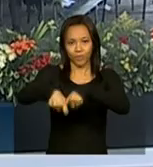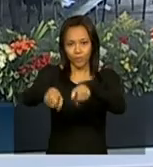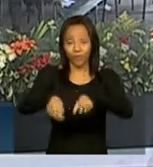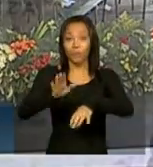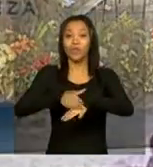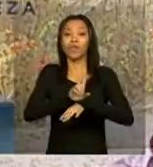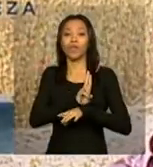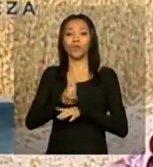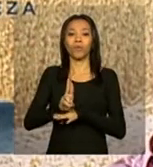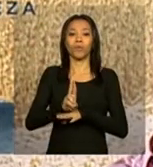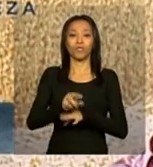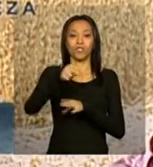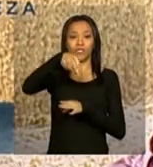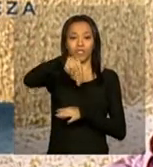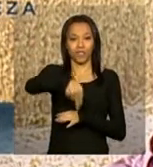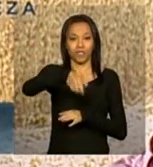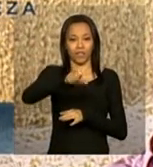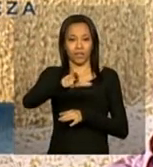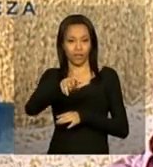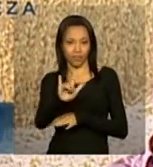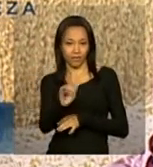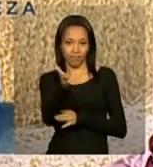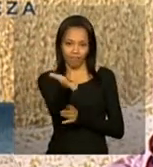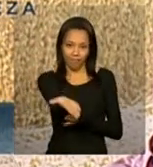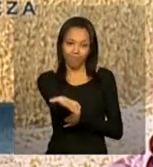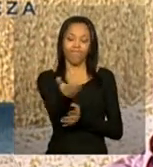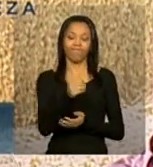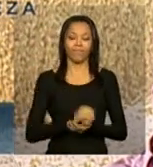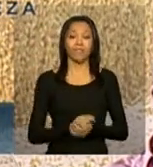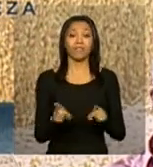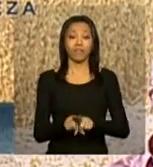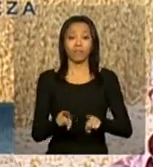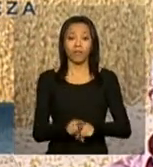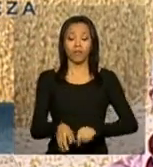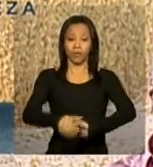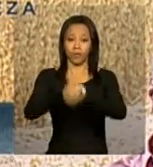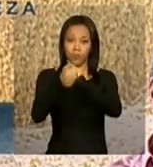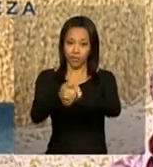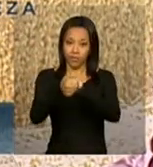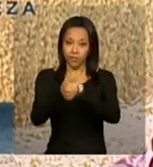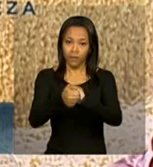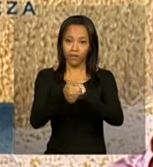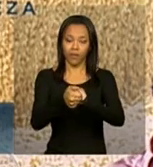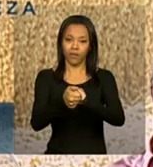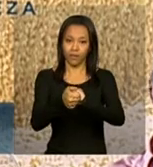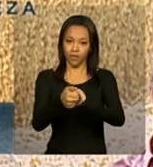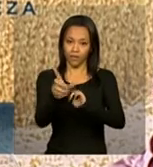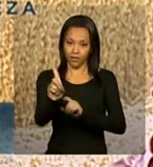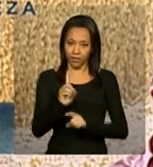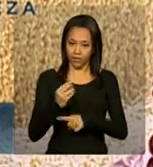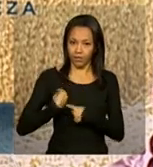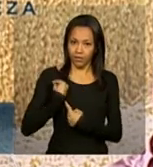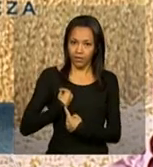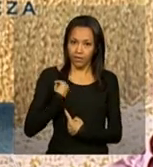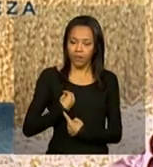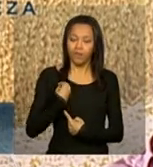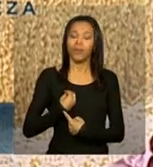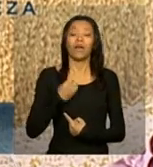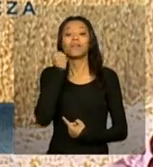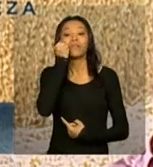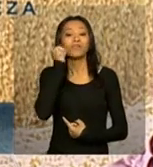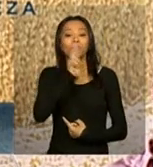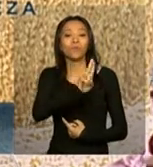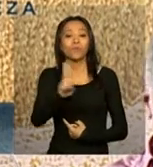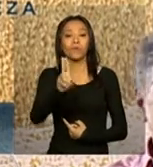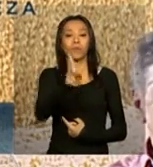Geller, secretário de Política Agrícola do MAPA. Cumprimentar que está aqui conosco a senadora Cátia